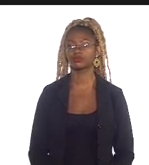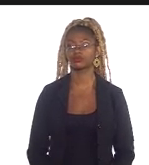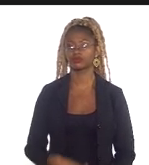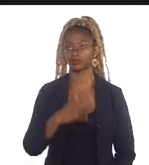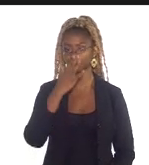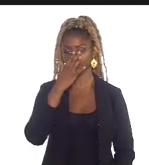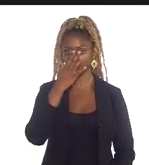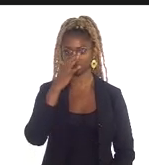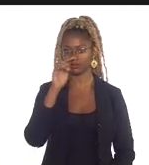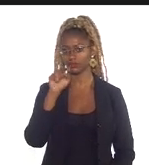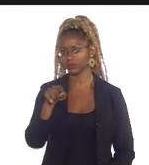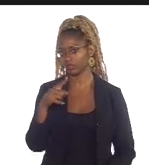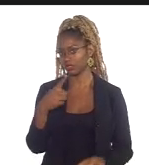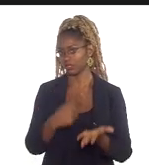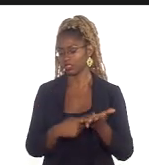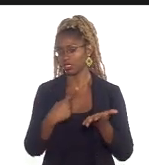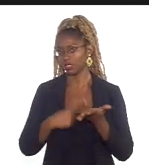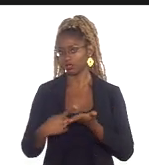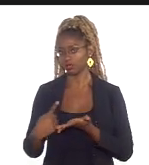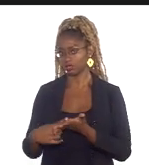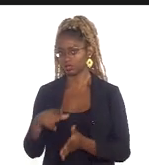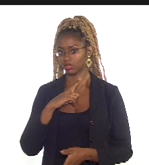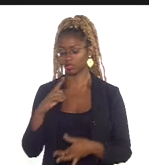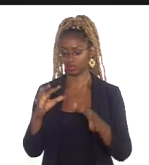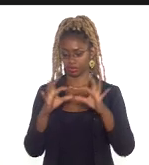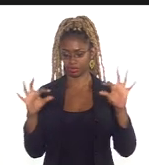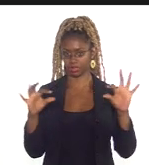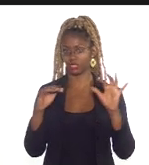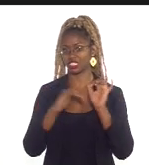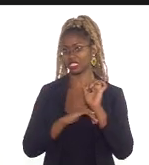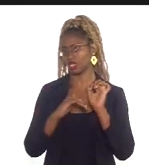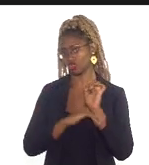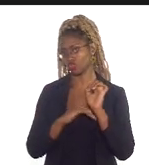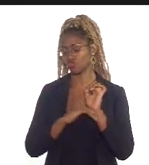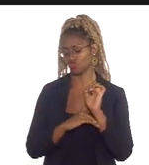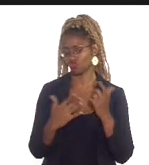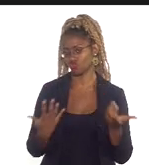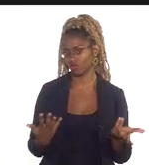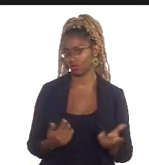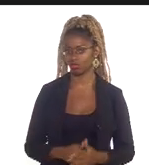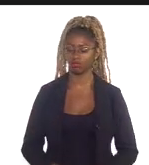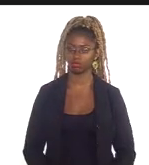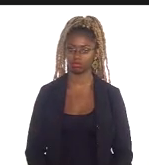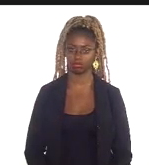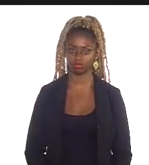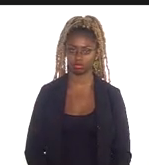Esse acordo tem uma cláusula de sigilo, na cláusula segunda,